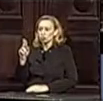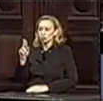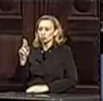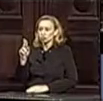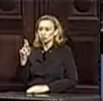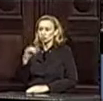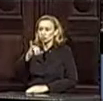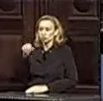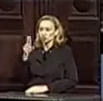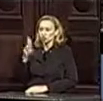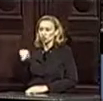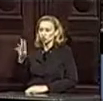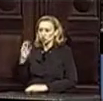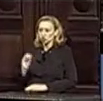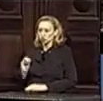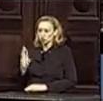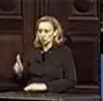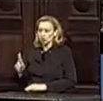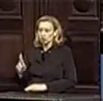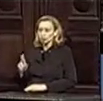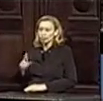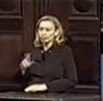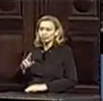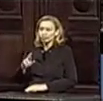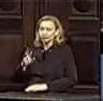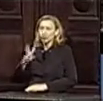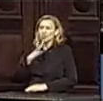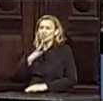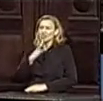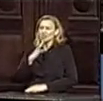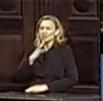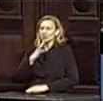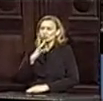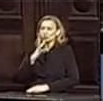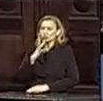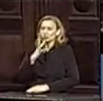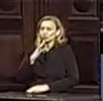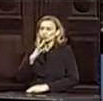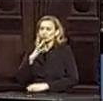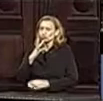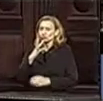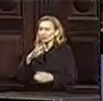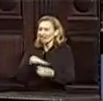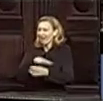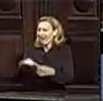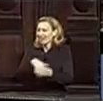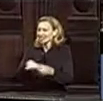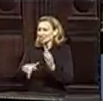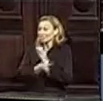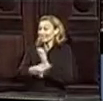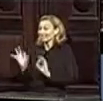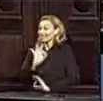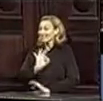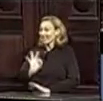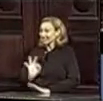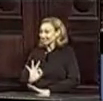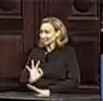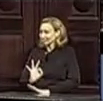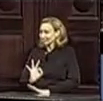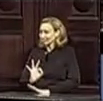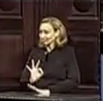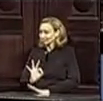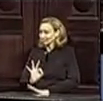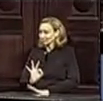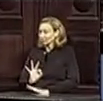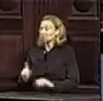tem nenhum conhecimento, não acumulou nenhuma experiência, tanto na área da